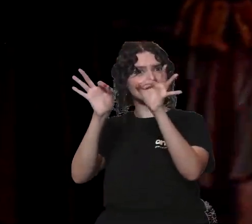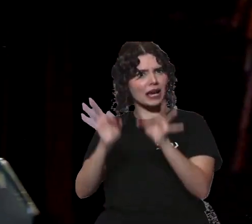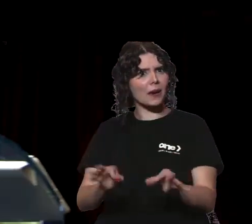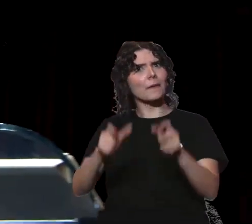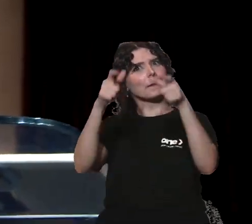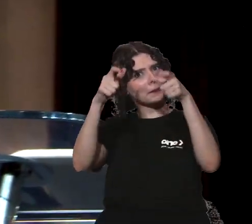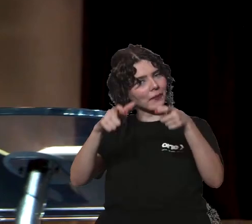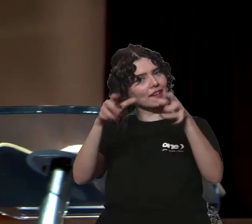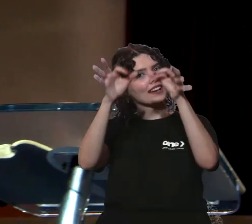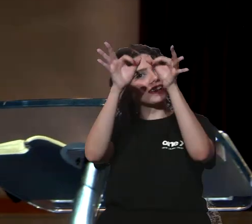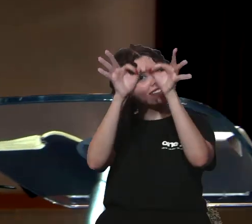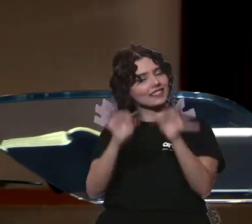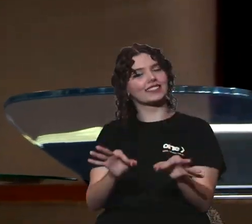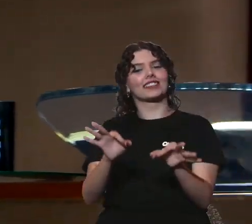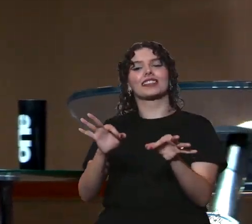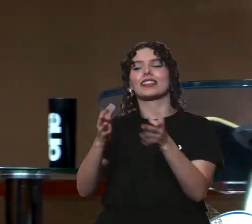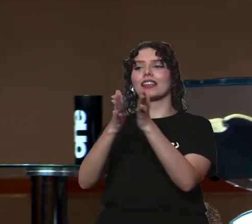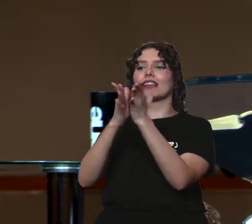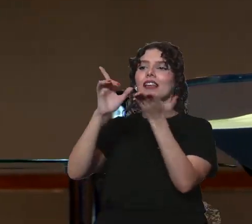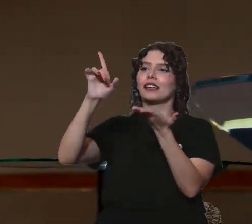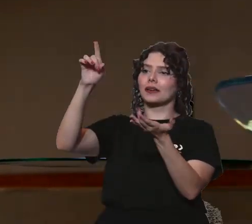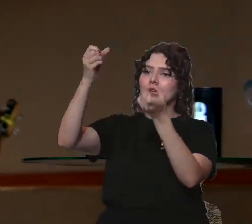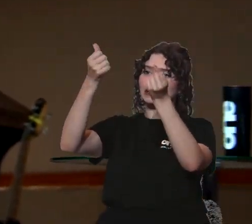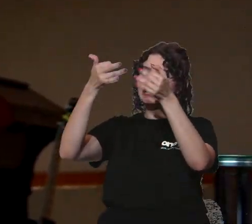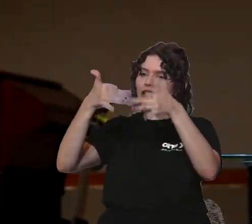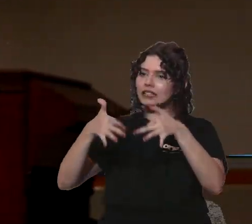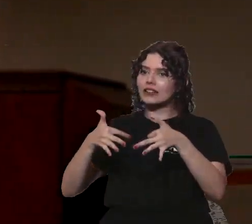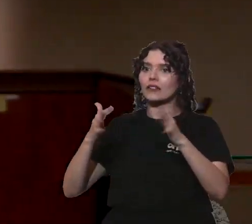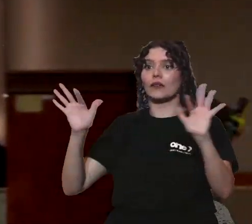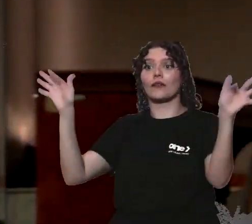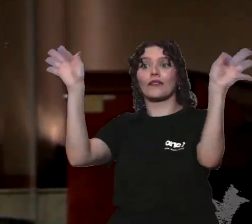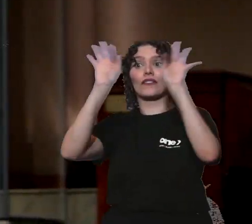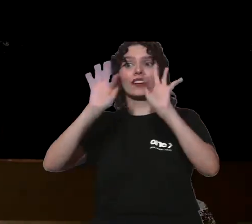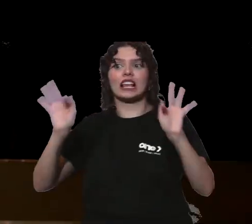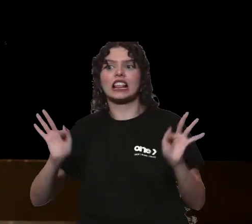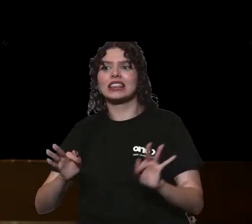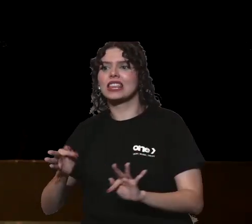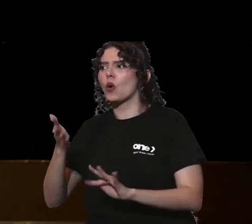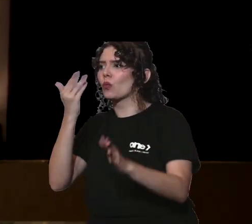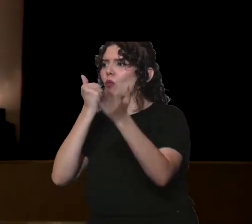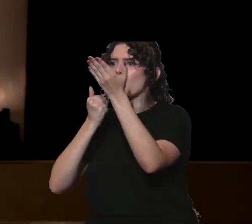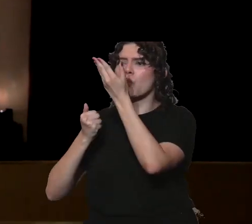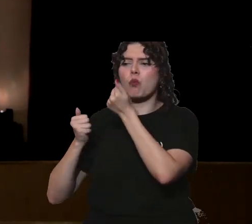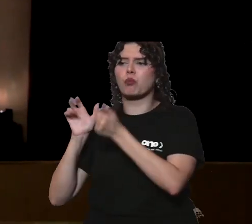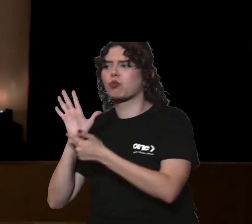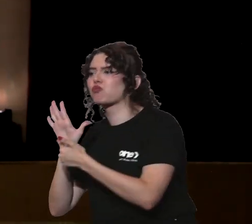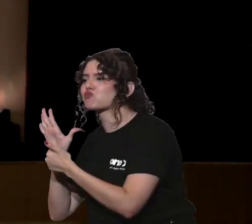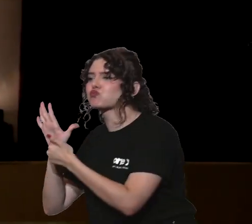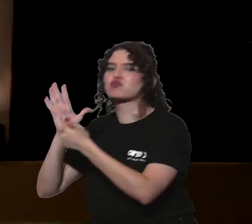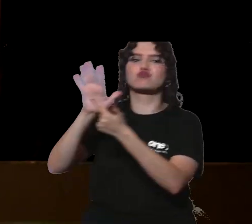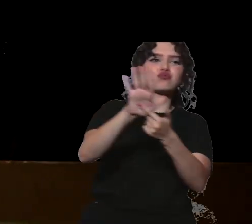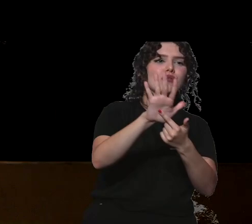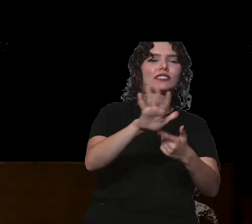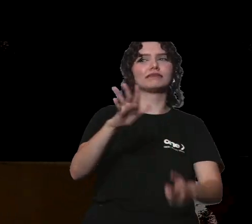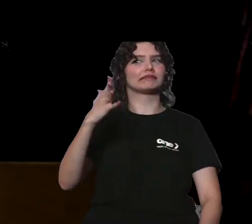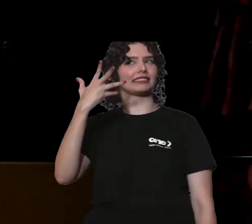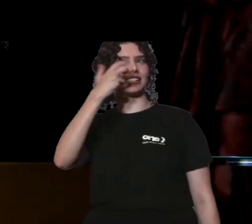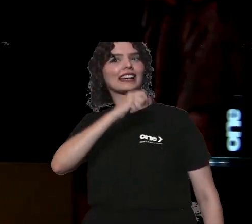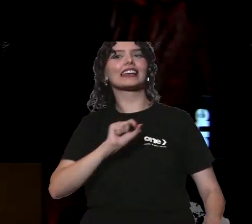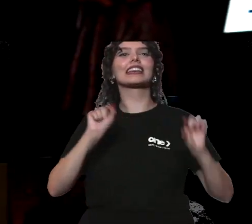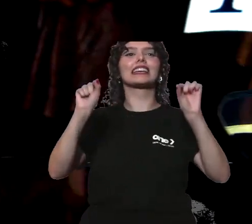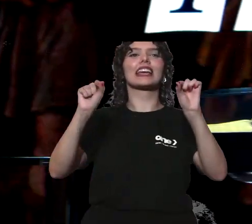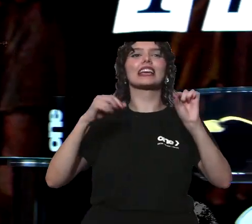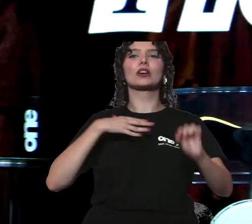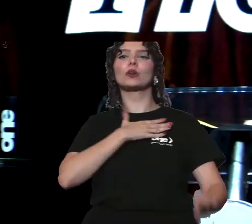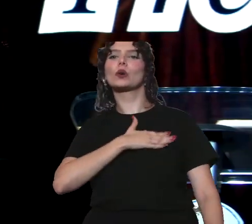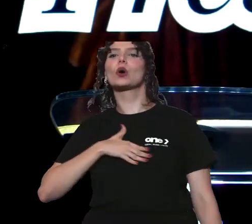lugar certo, a Bíblia diz que ele ficou tão feliz que ele deu comida para todo mundo. Coisa linda, né? Quem gosta de comer?